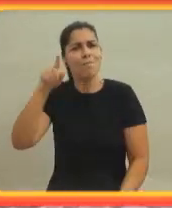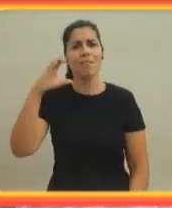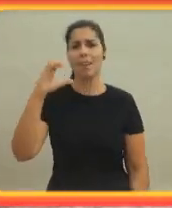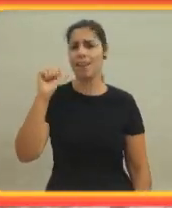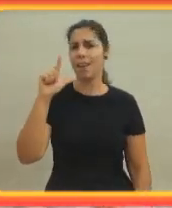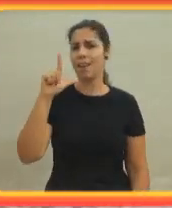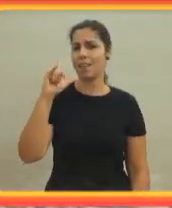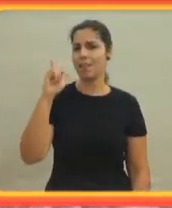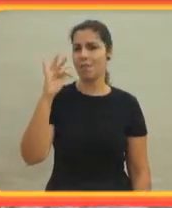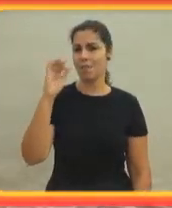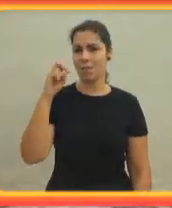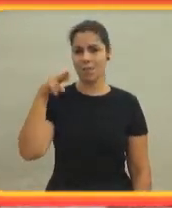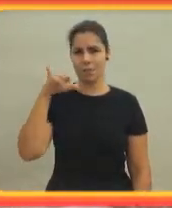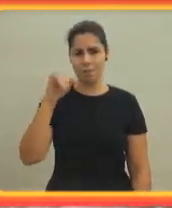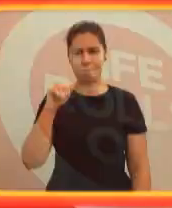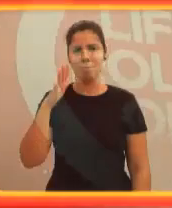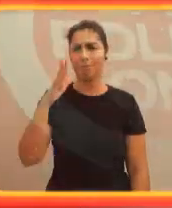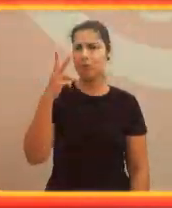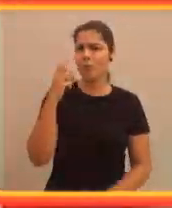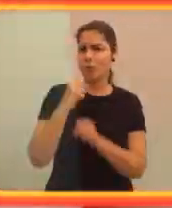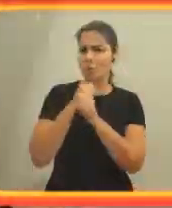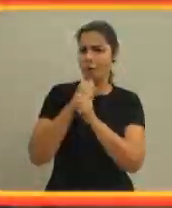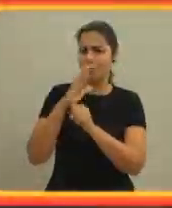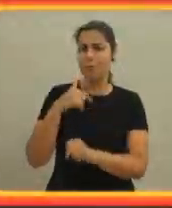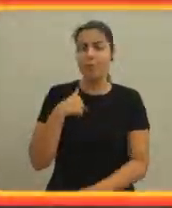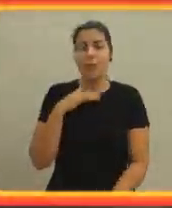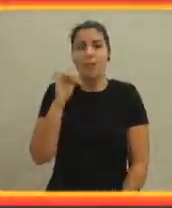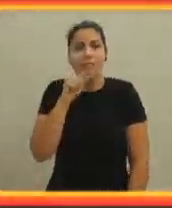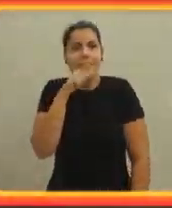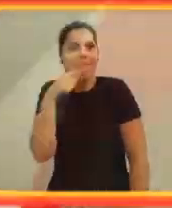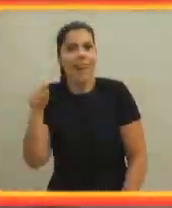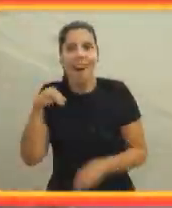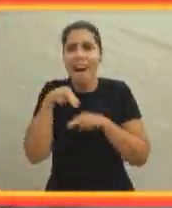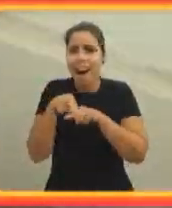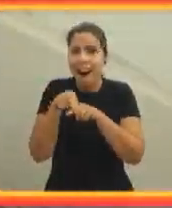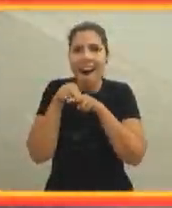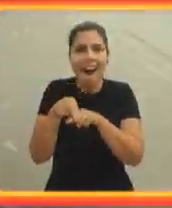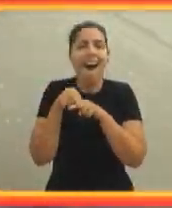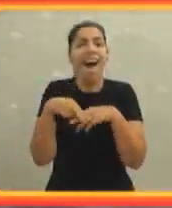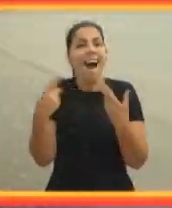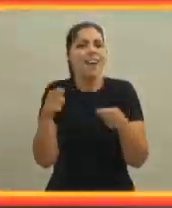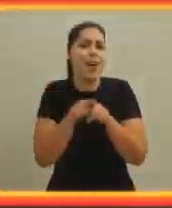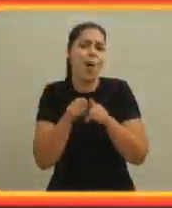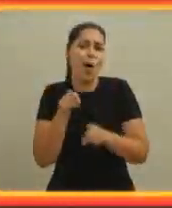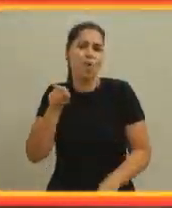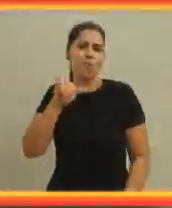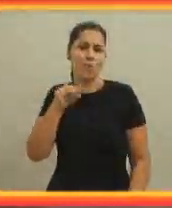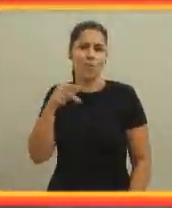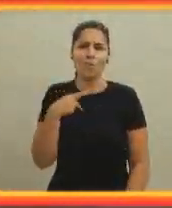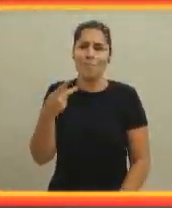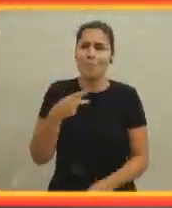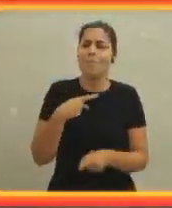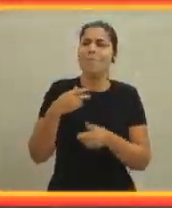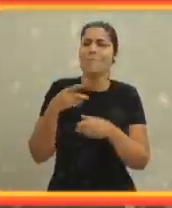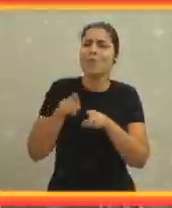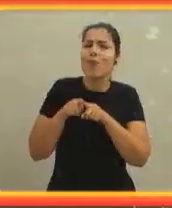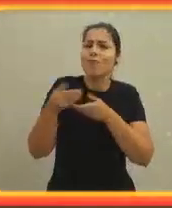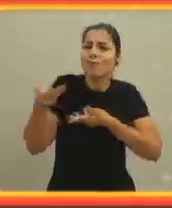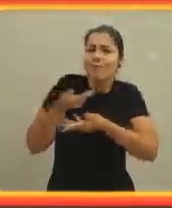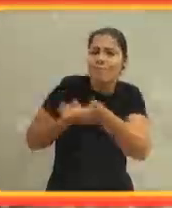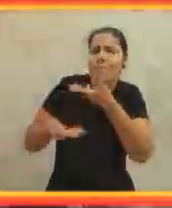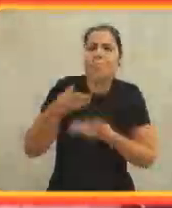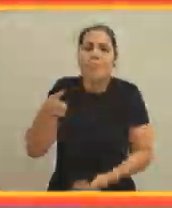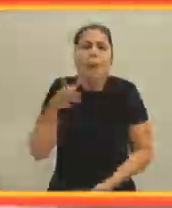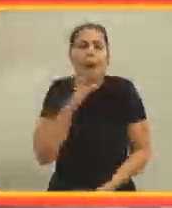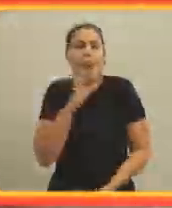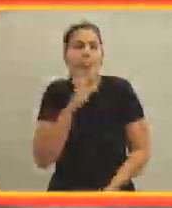Califórnia. Juan me convidou para ir à Califórnia há uns 2 anos. Eu sou fã de surf, assim como Juan, e já dividimos essa paixão desde antes